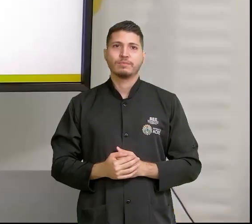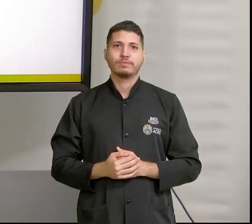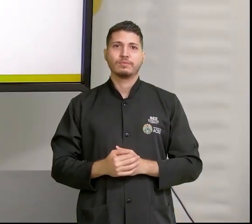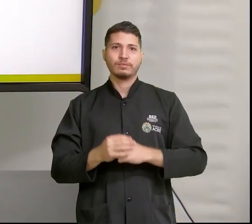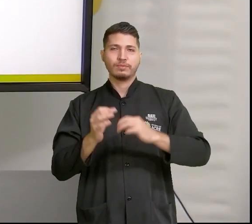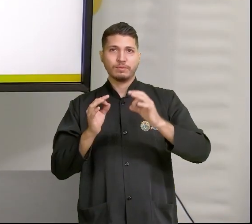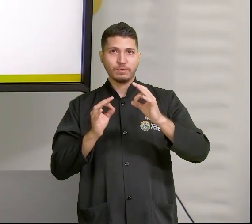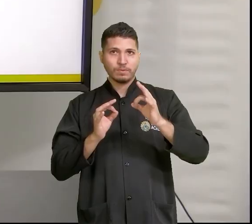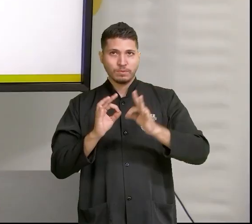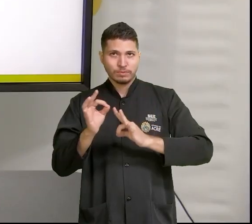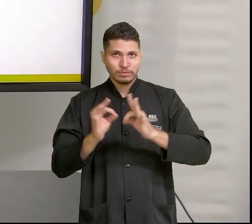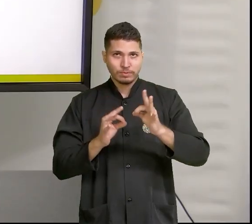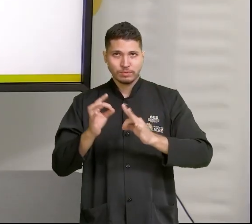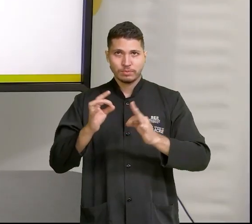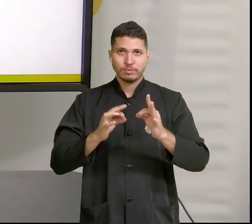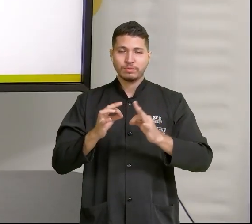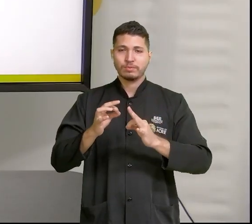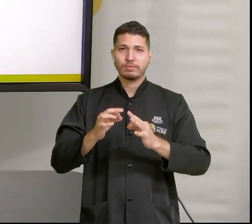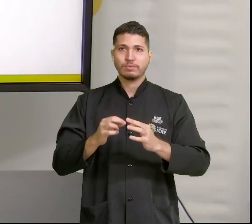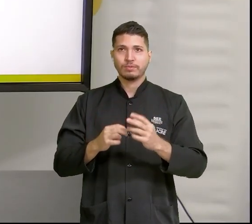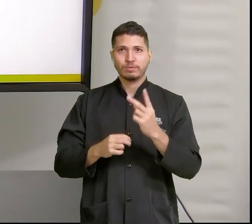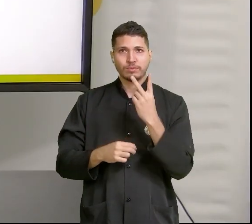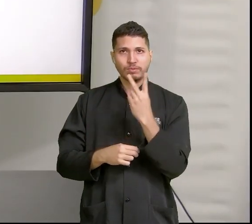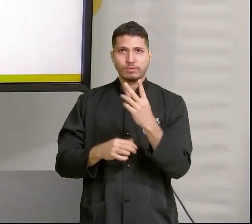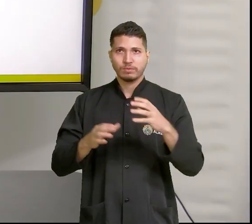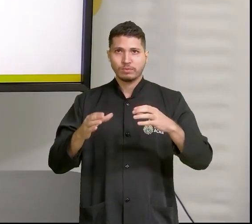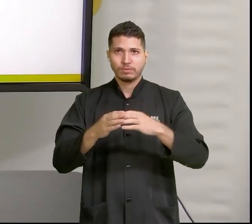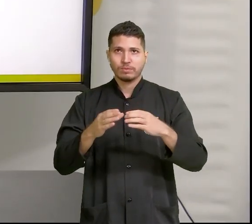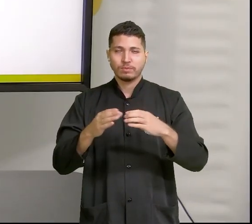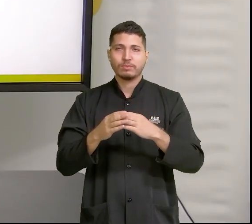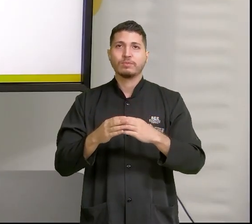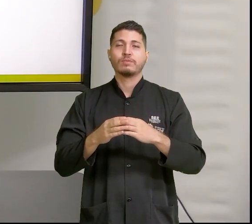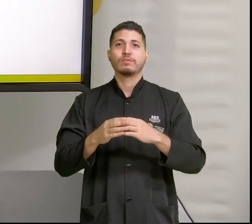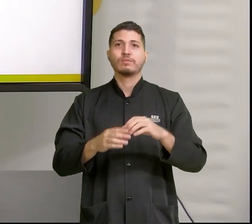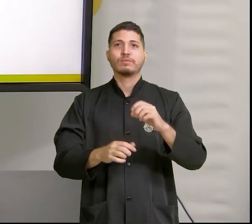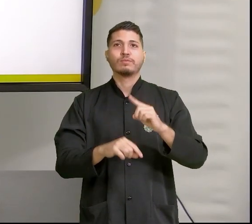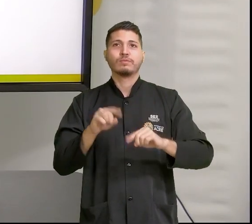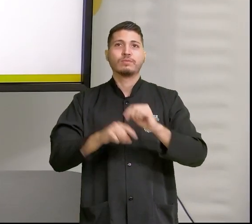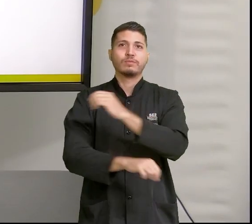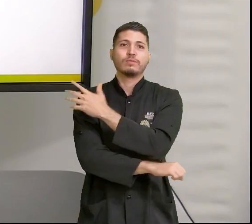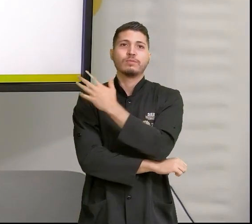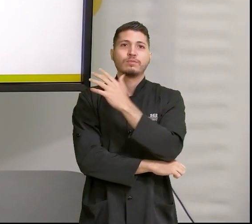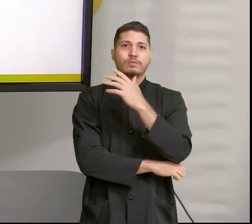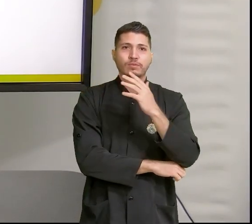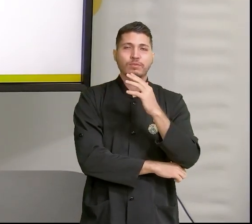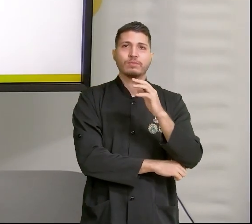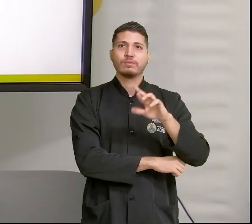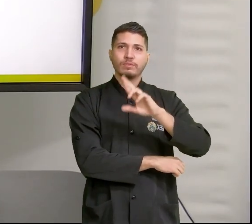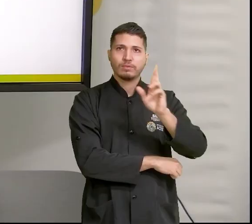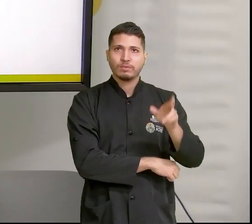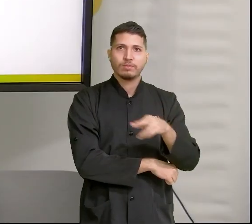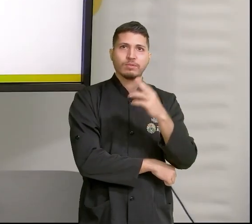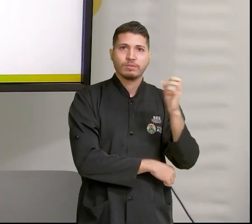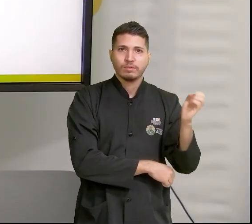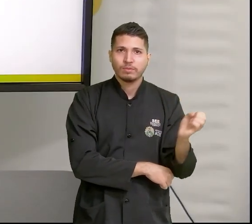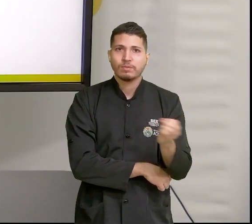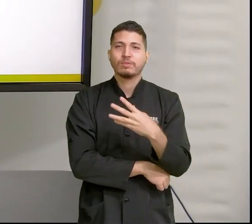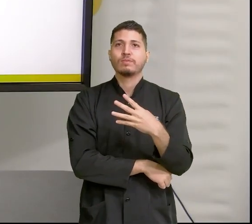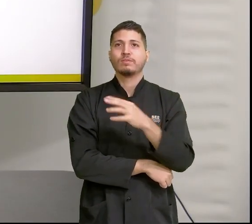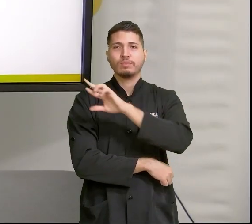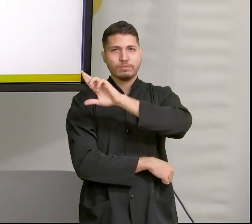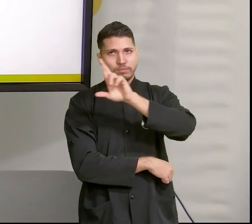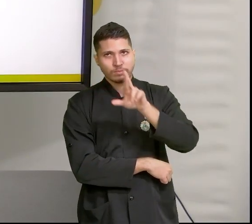duas partes, tá? Então, os recursos naturais, eles podem ser divididos em recursos renováveis e